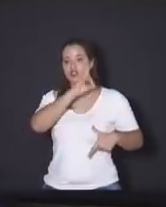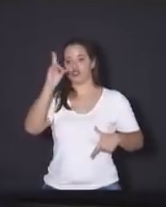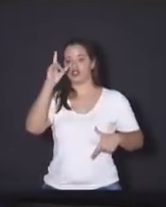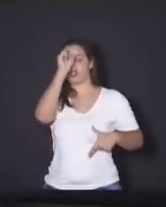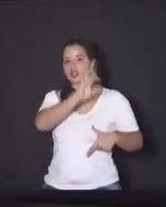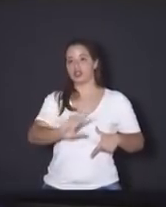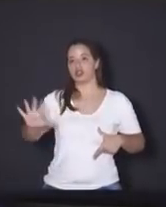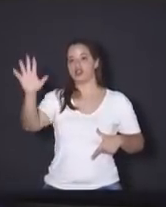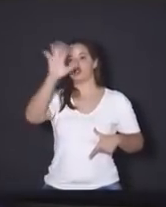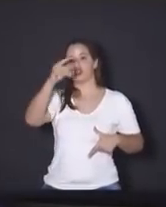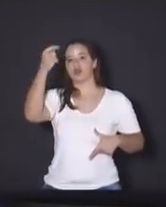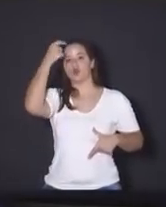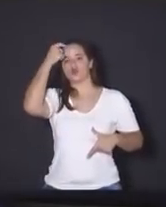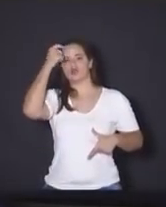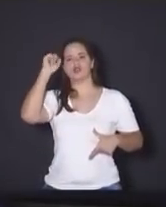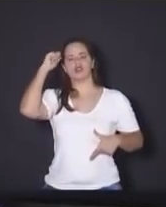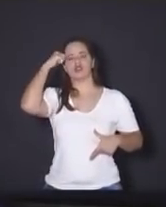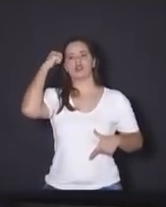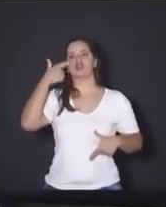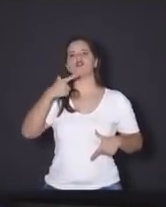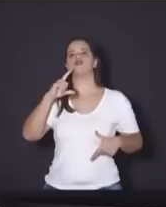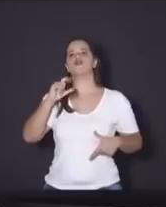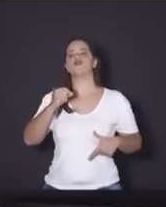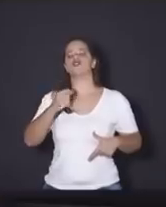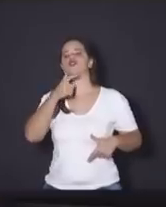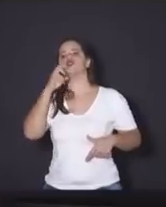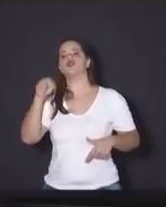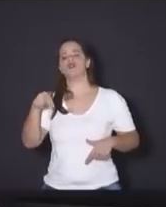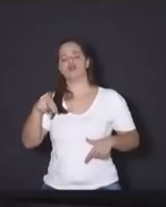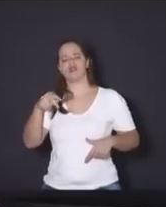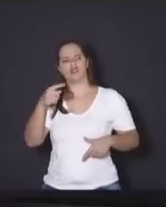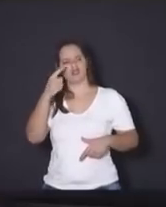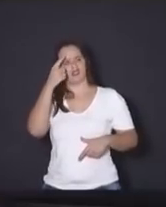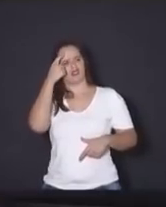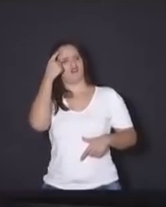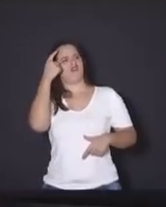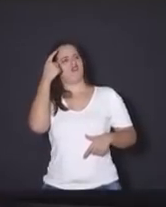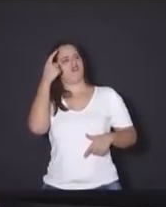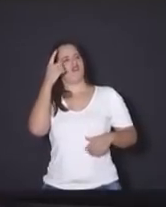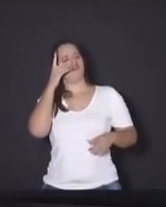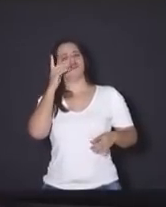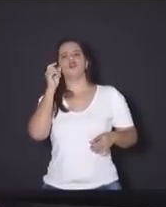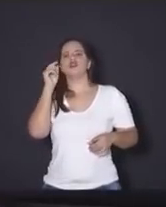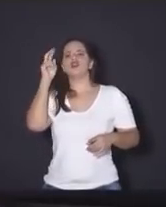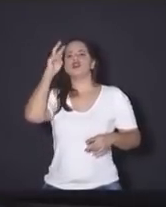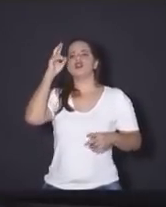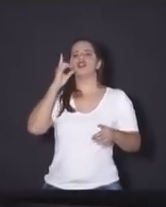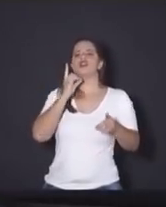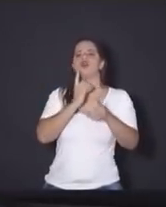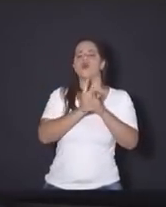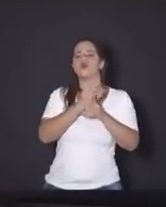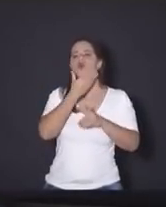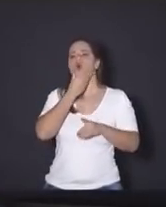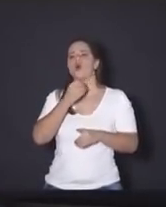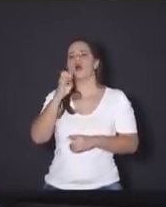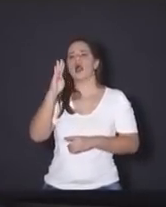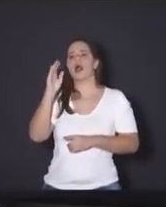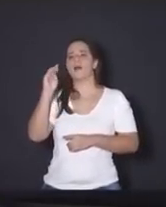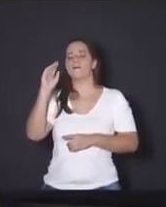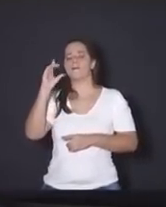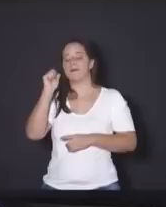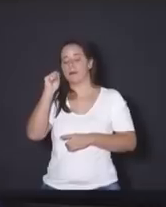negra 20 de novembro aquilo me marcou porque foi dali que eu fui de encontrar me disse nascimento e eu sempre digo